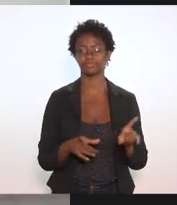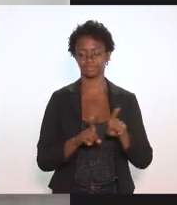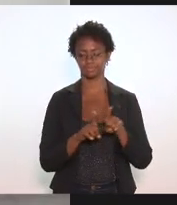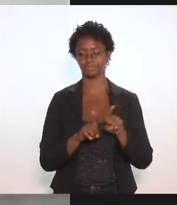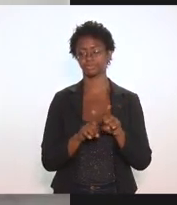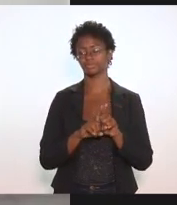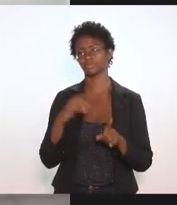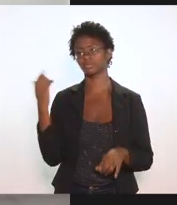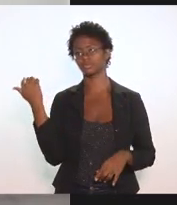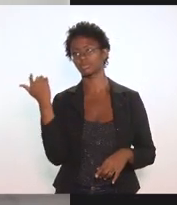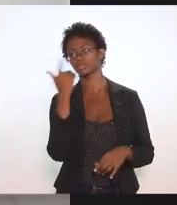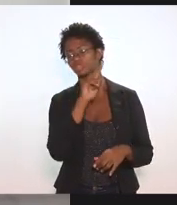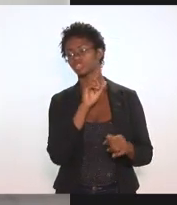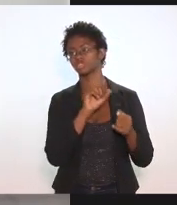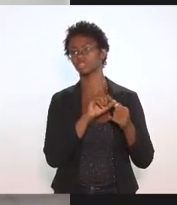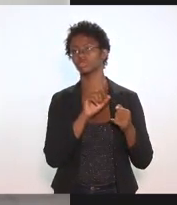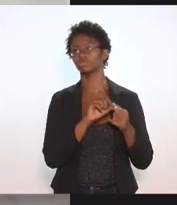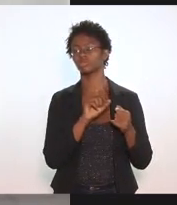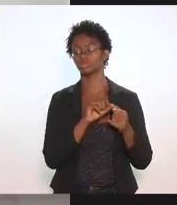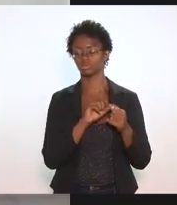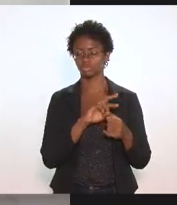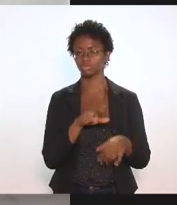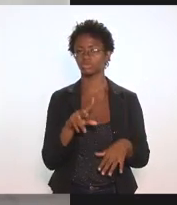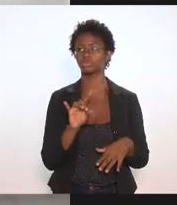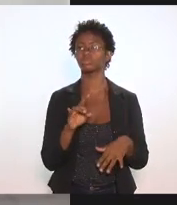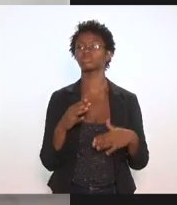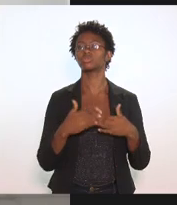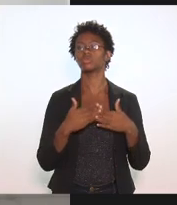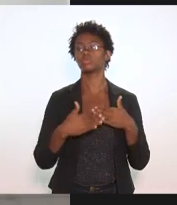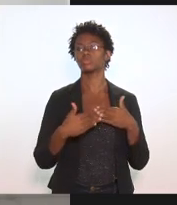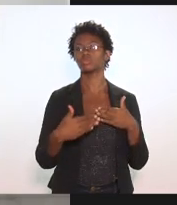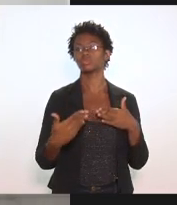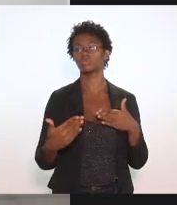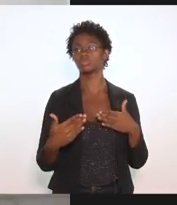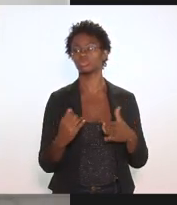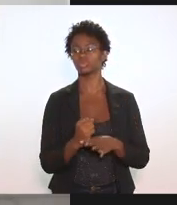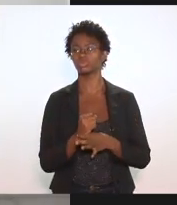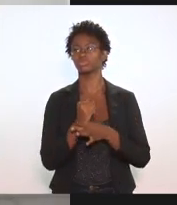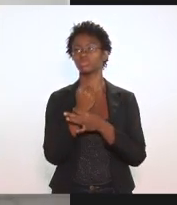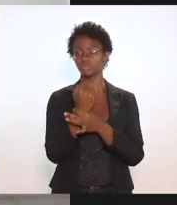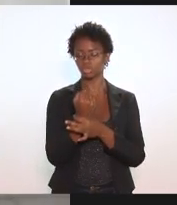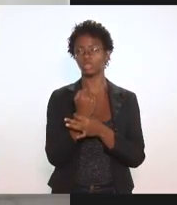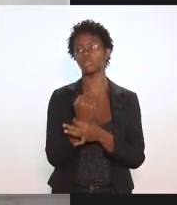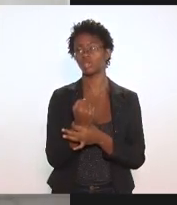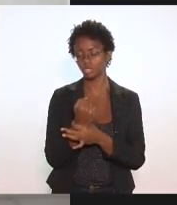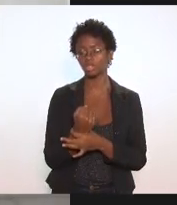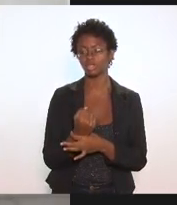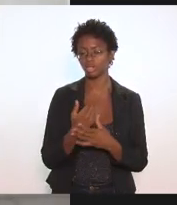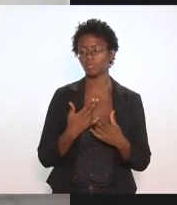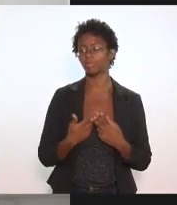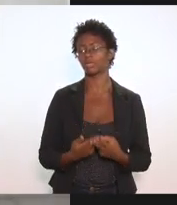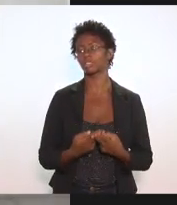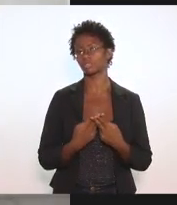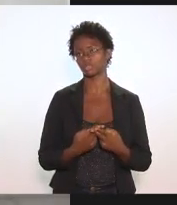conseguir fazer não só processos que garanta tolerância, porque eu acho